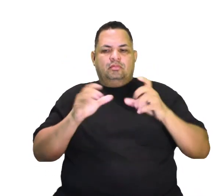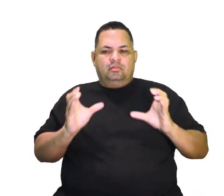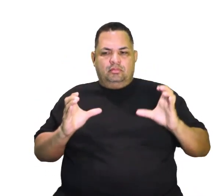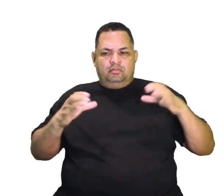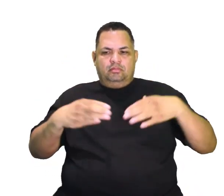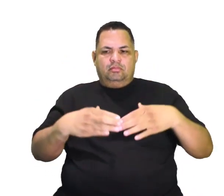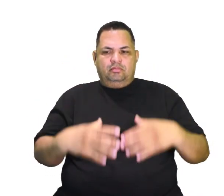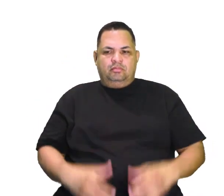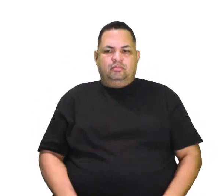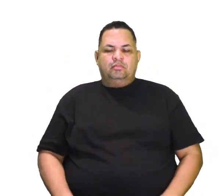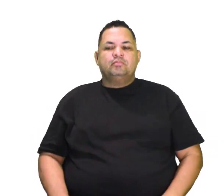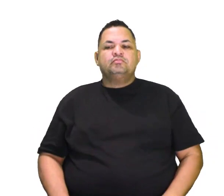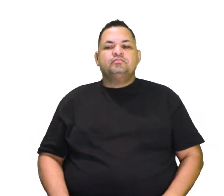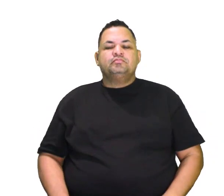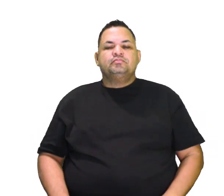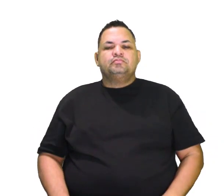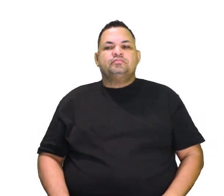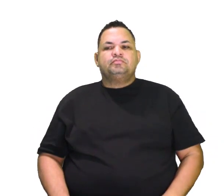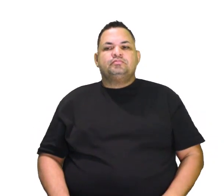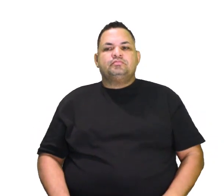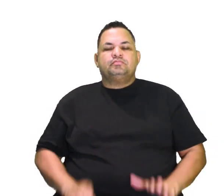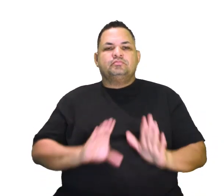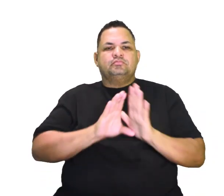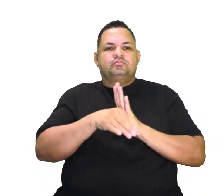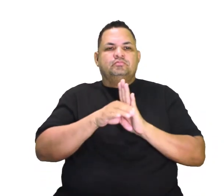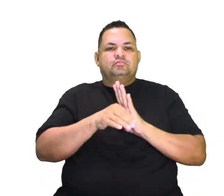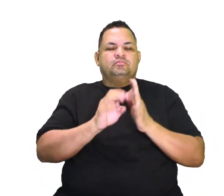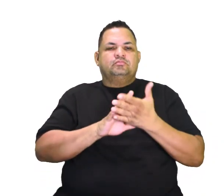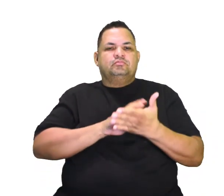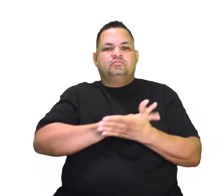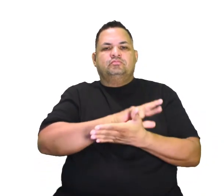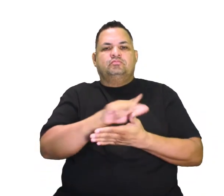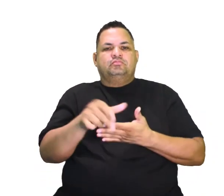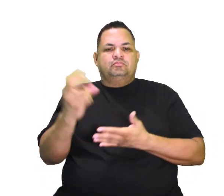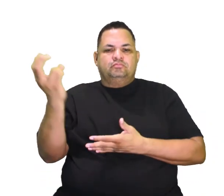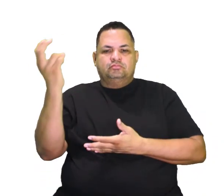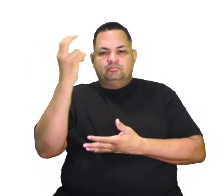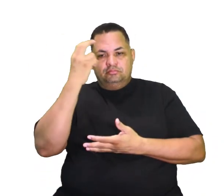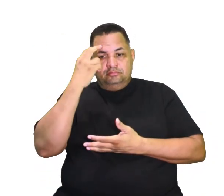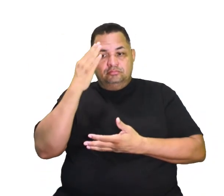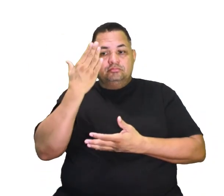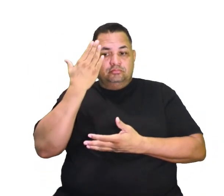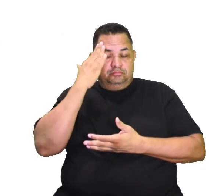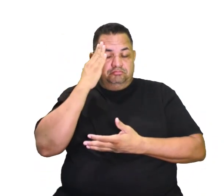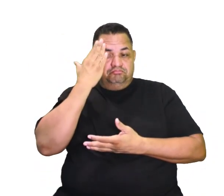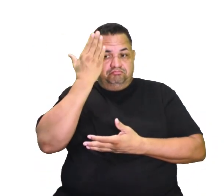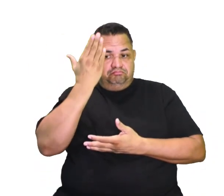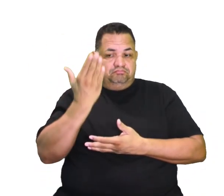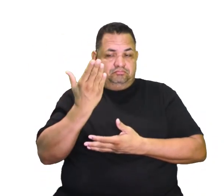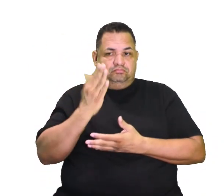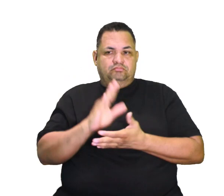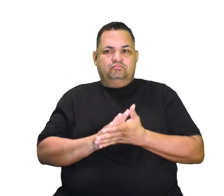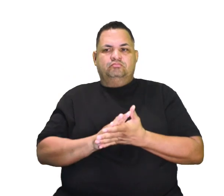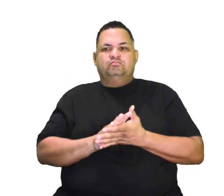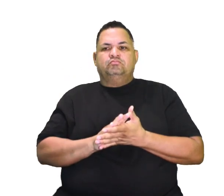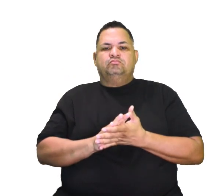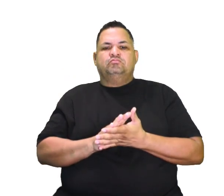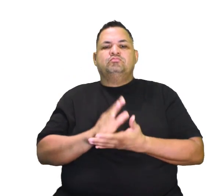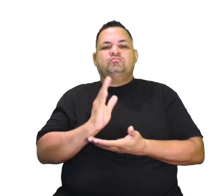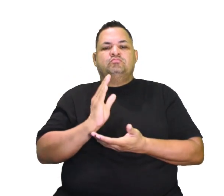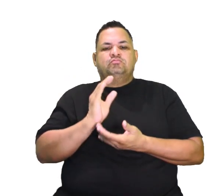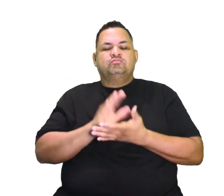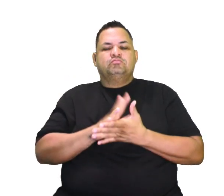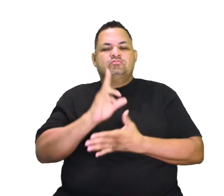populações. Certo? Então, é o conceito de diversidade cultural, vocês entenderem, que em uma